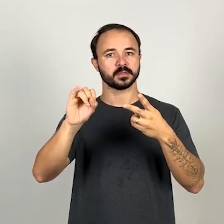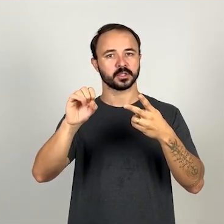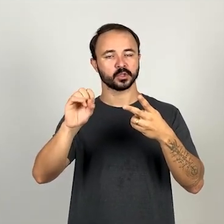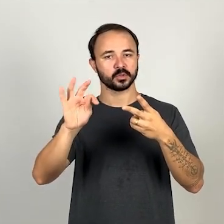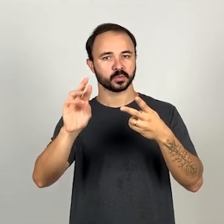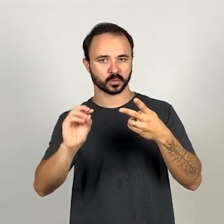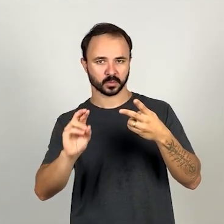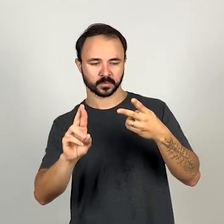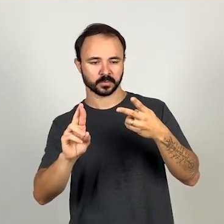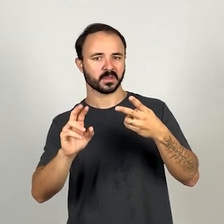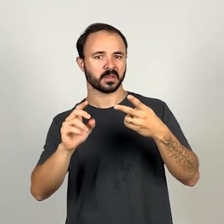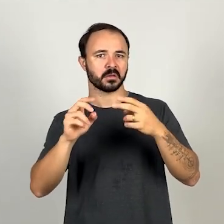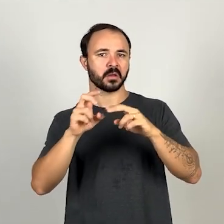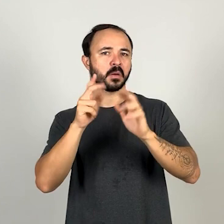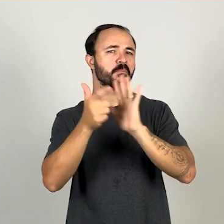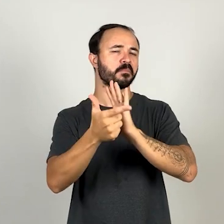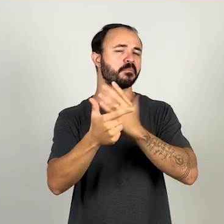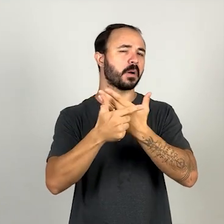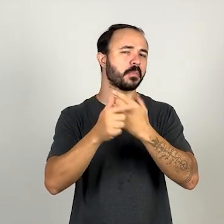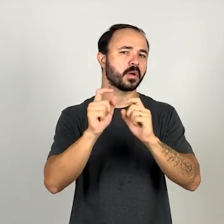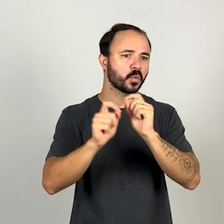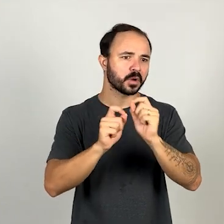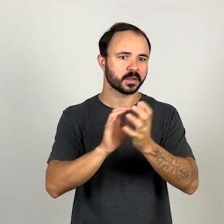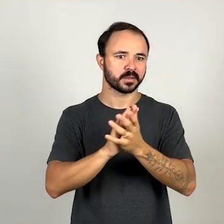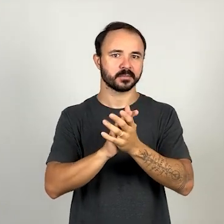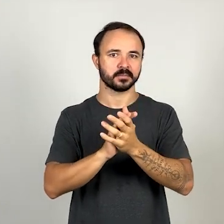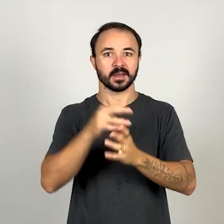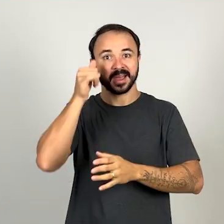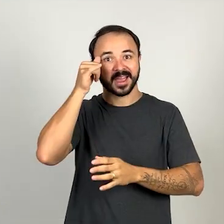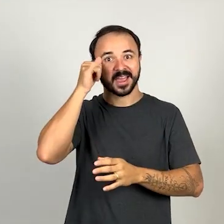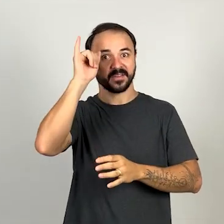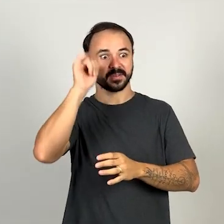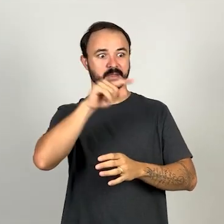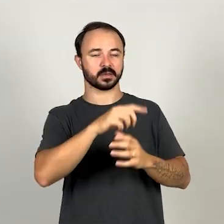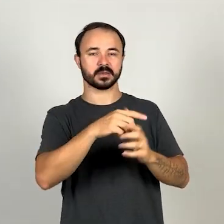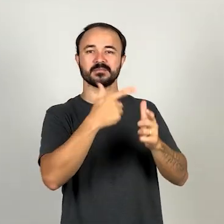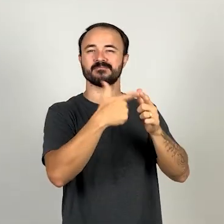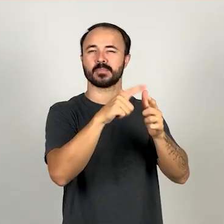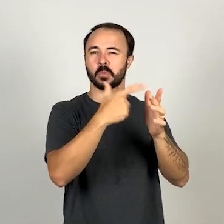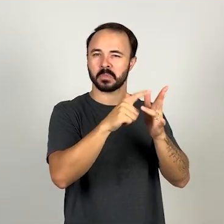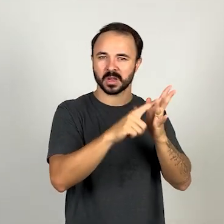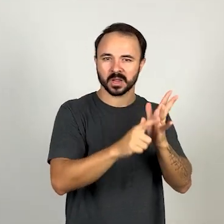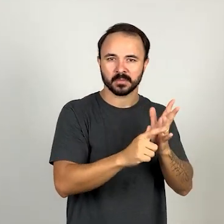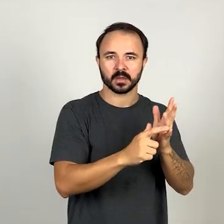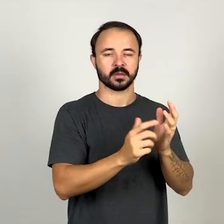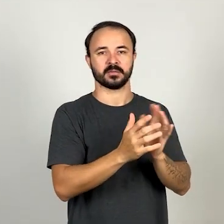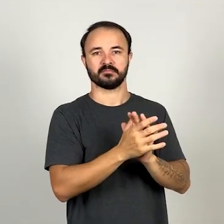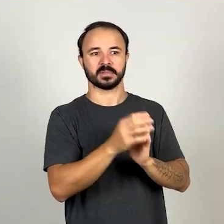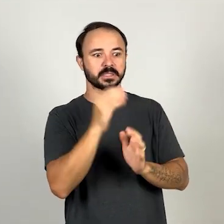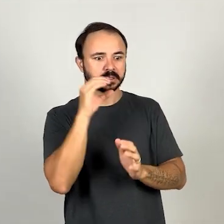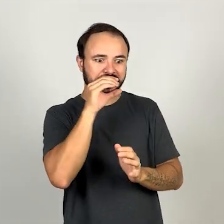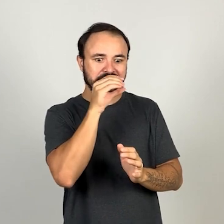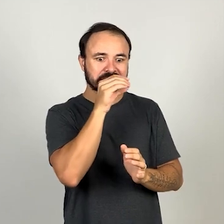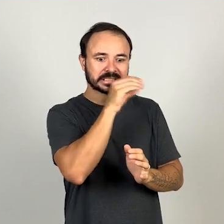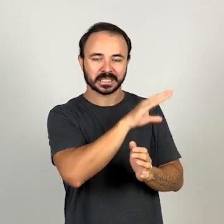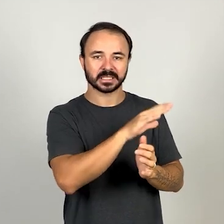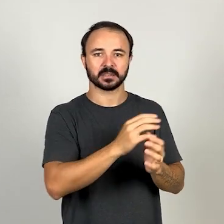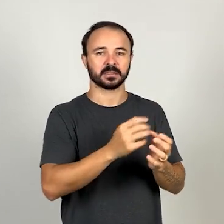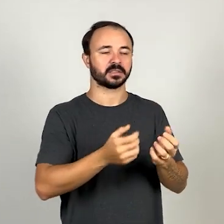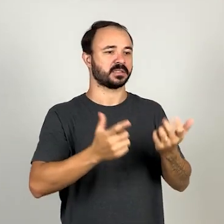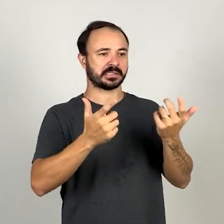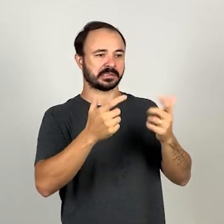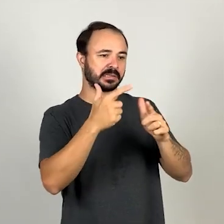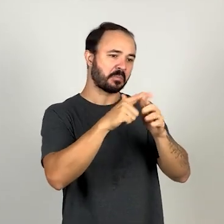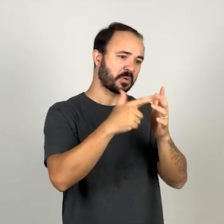para que a corrente não possa queimar os componentes eletrônicos. Então vai existir uma diminuição do fluxo dessas